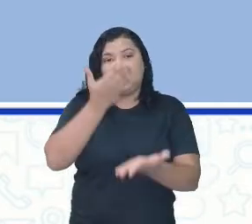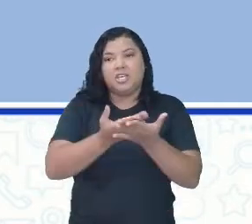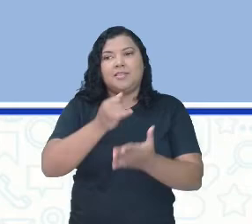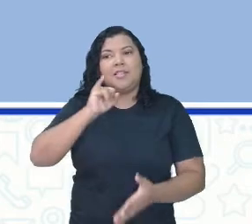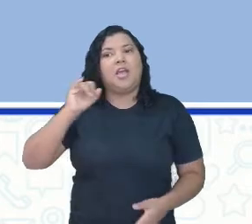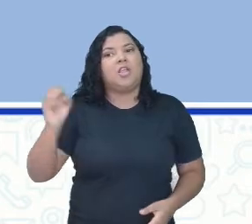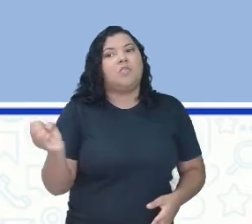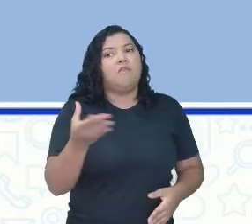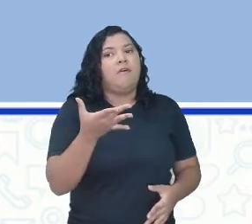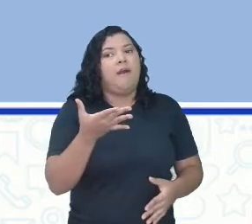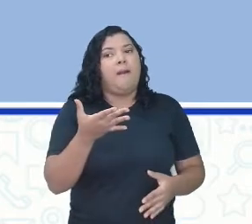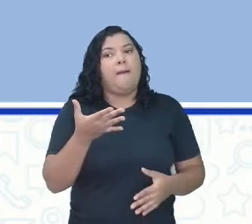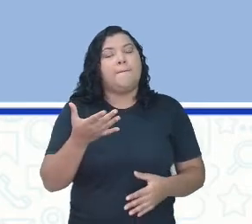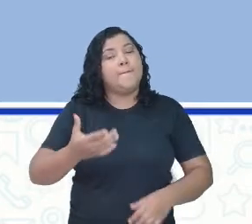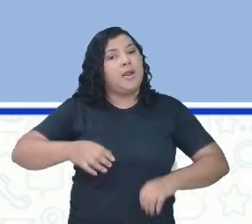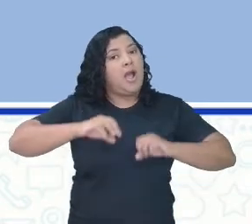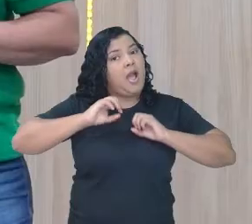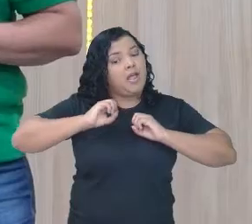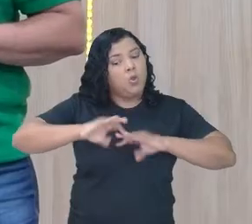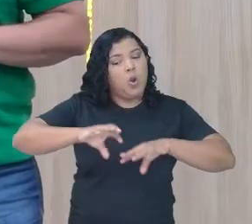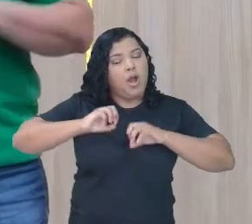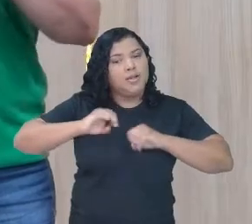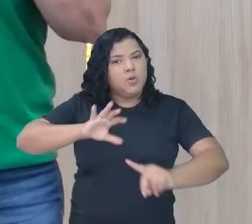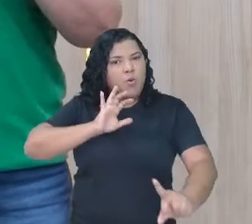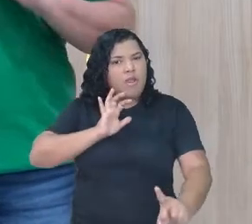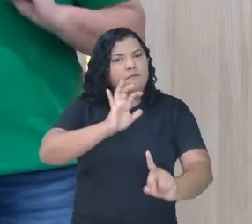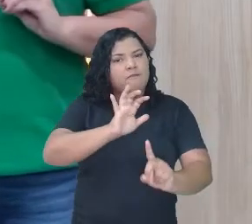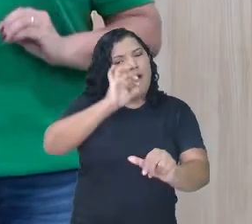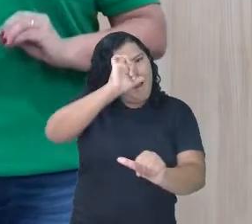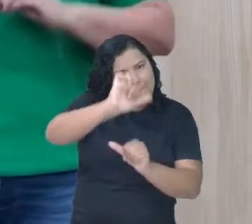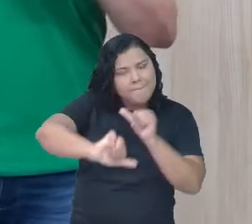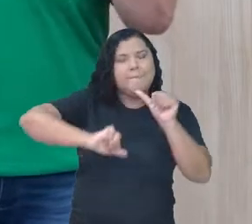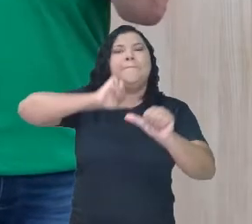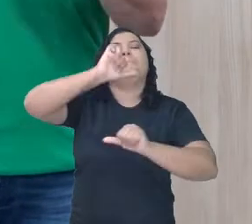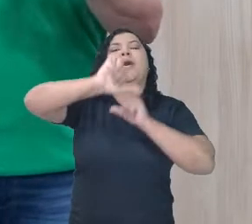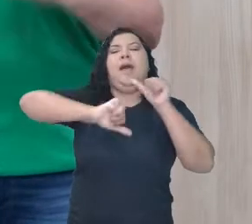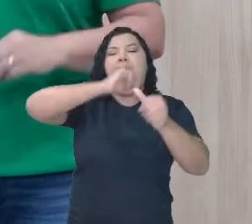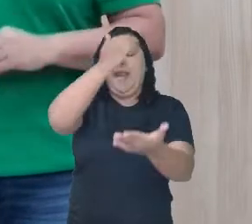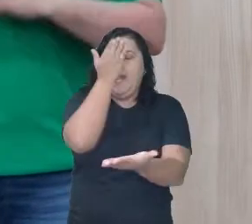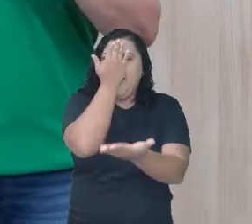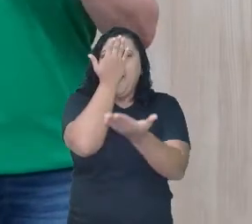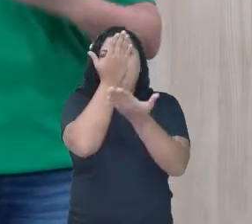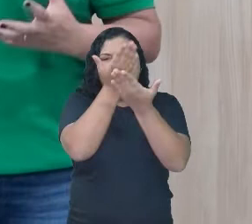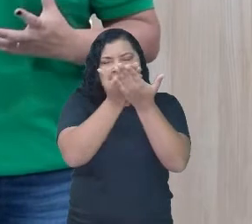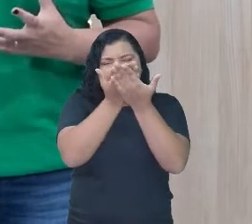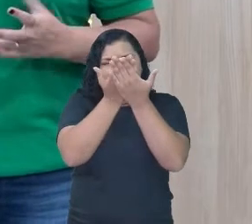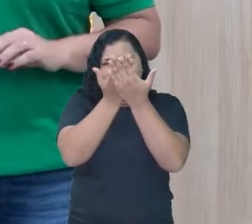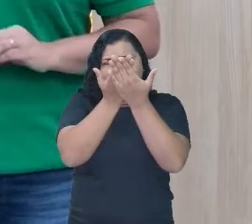meio da educação. Então, este é o nosso lema, é acreditar que essa escola vai